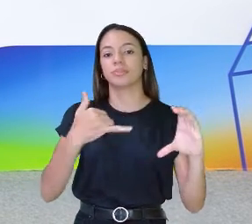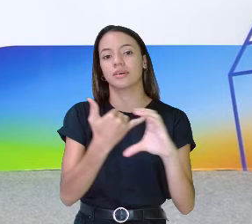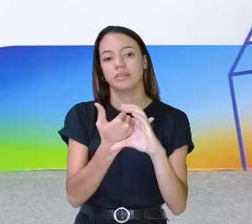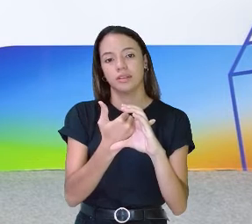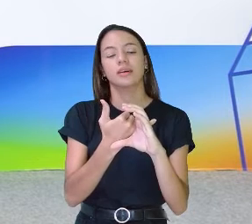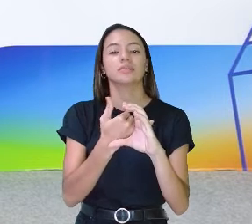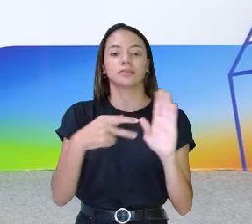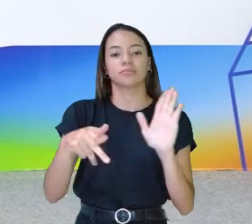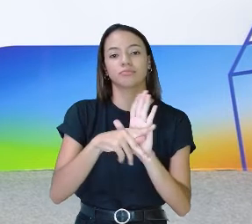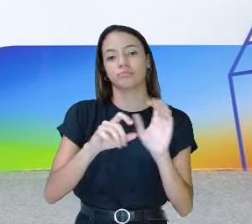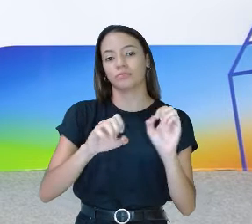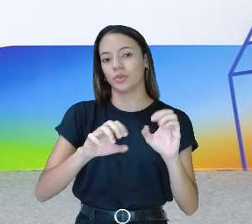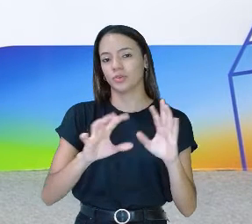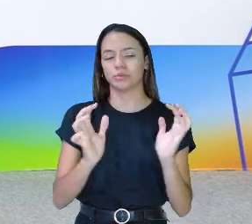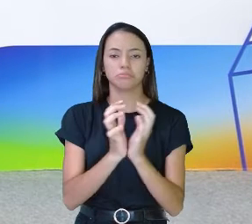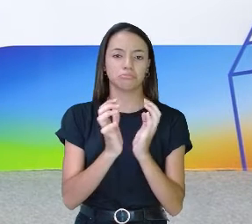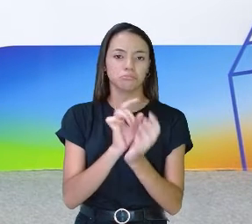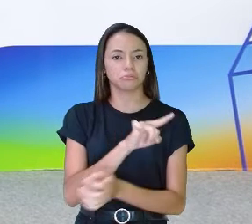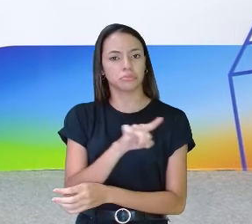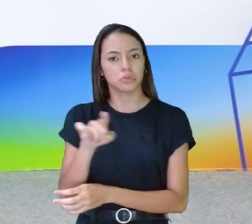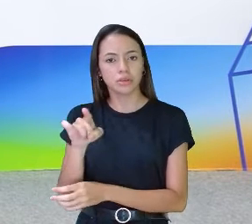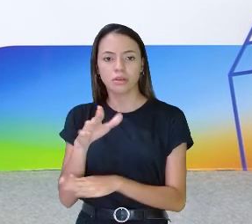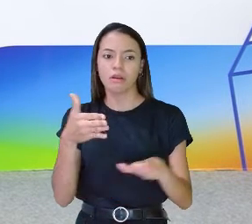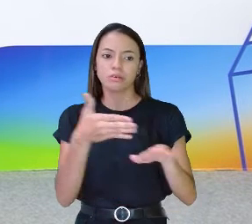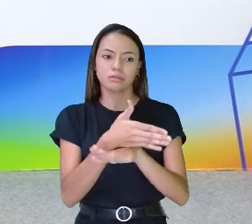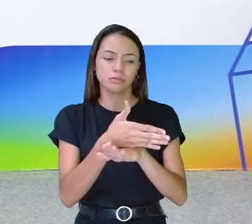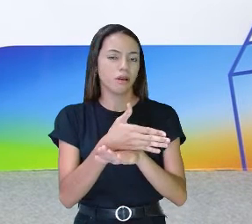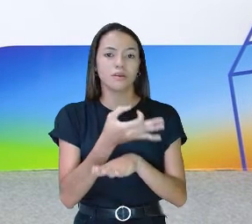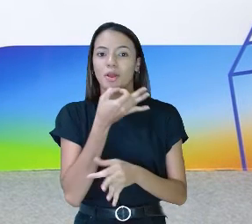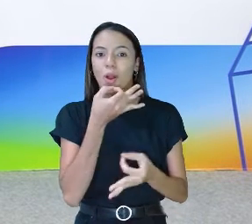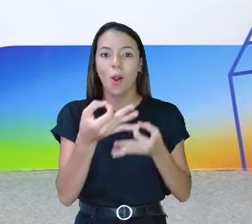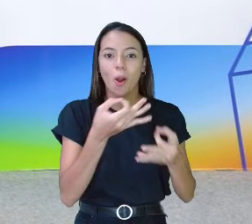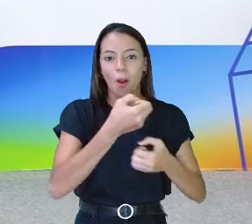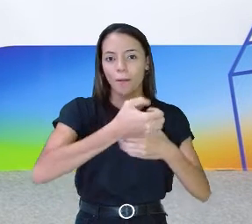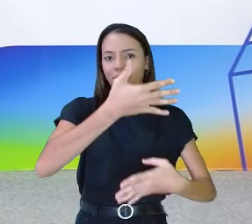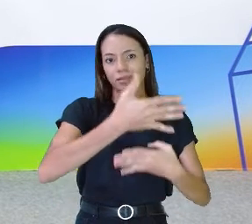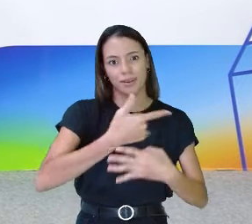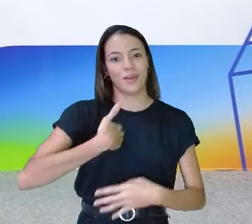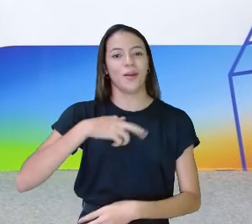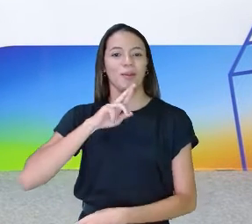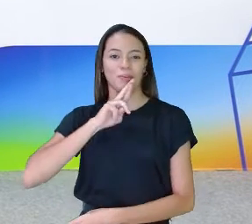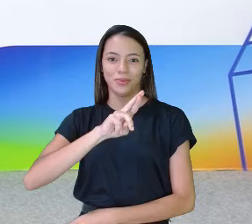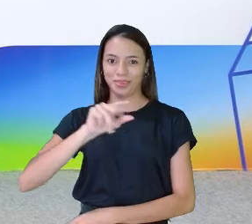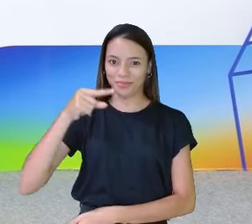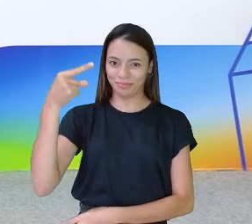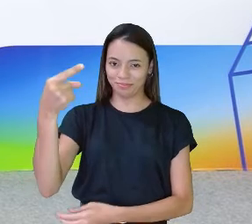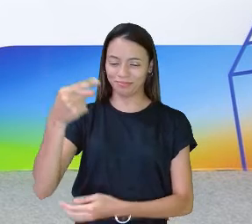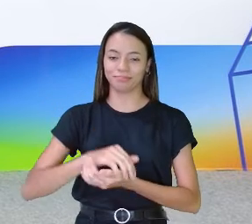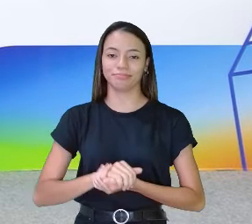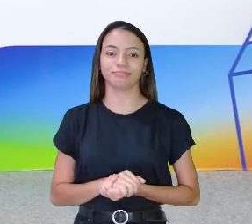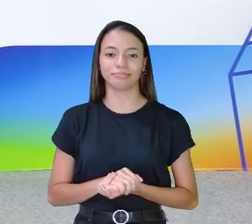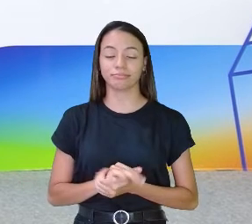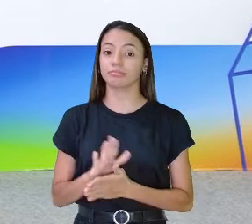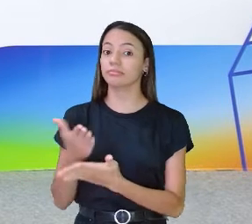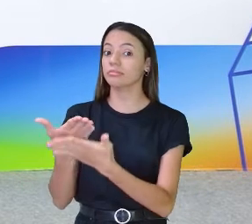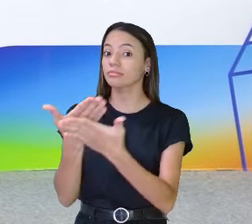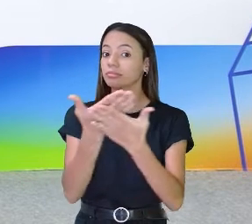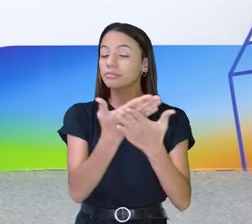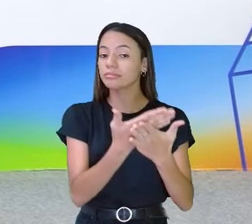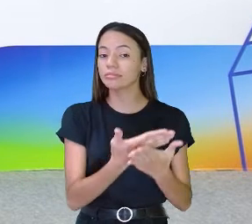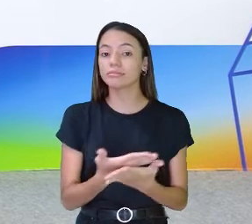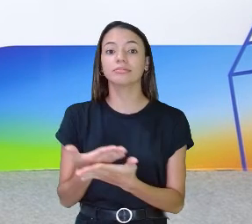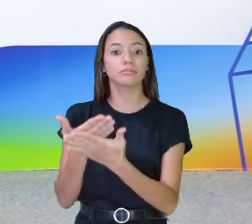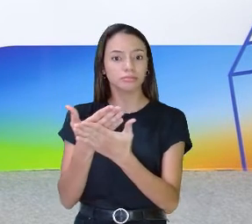do YouTube, tá? Então, se vocês passarem por lá, deixem um comentário, que eu juro que eu respondo. E nossas aulas, além de estarem